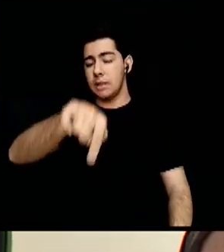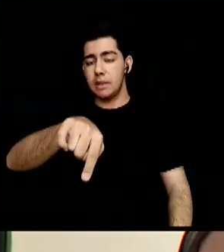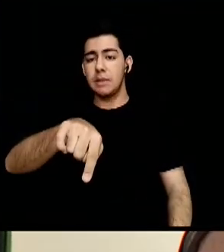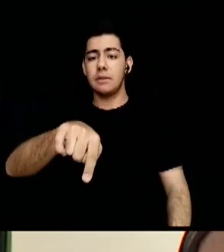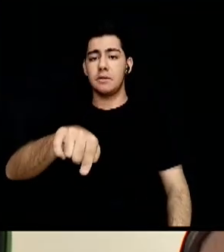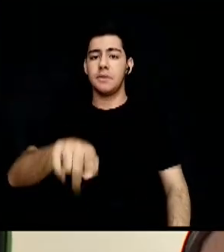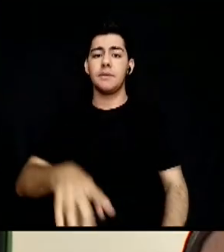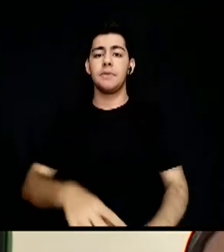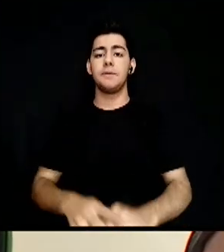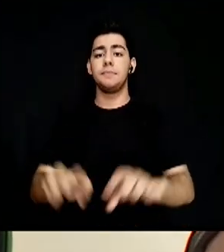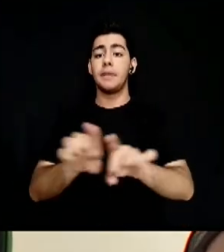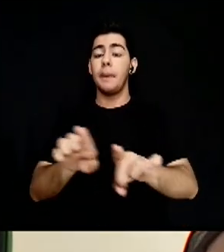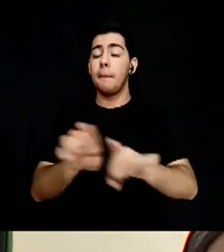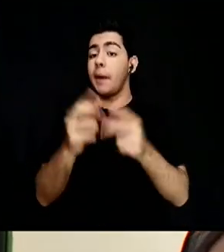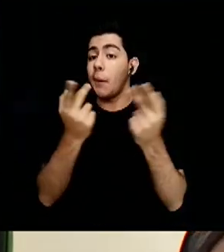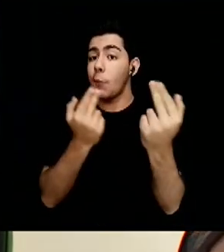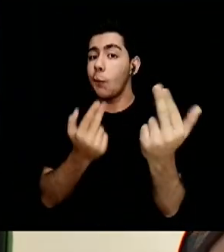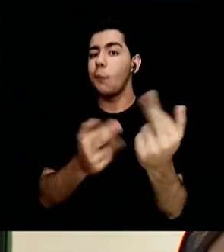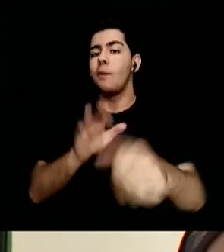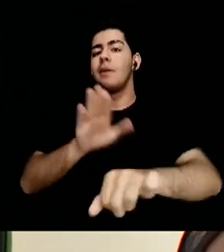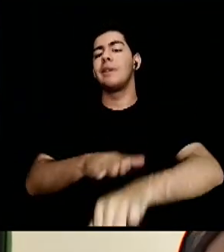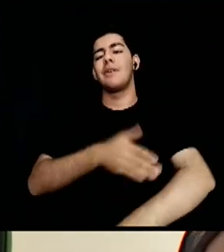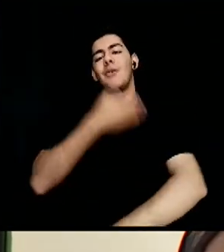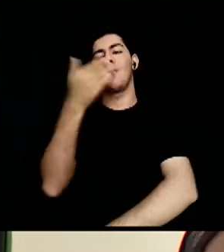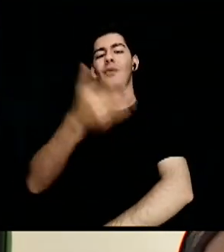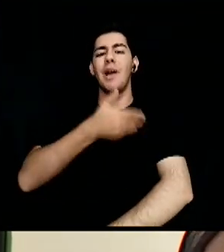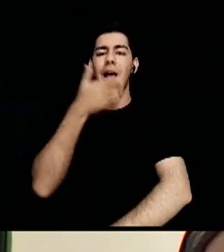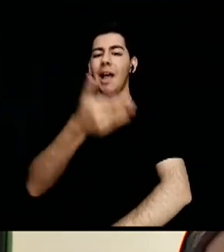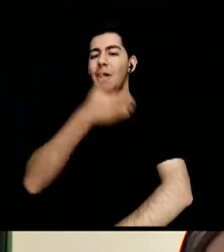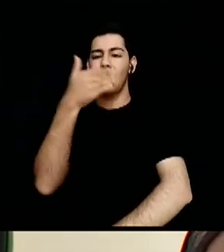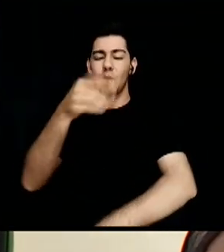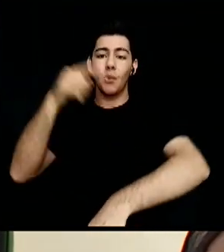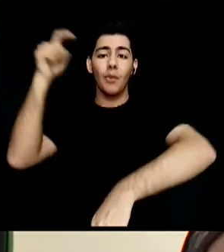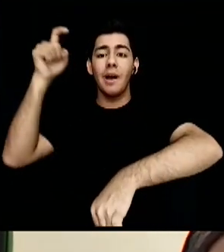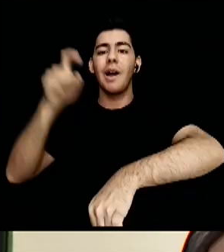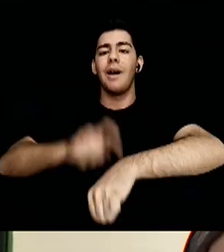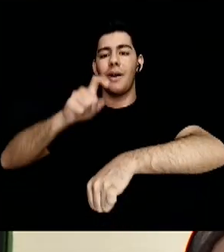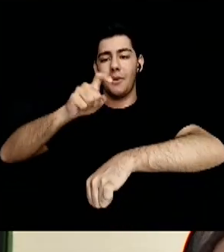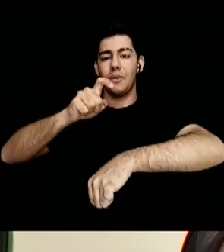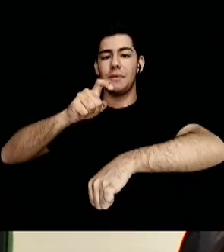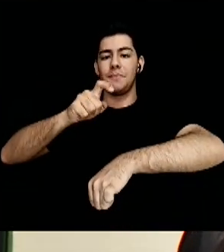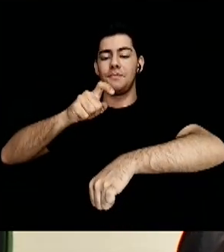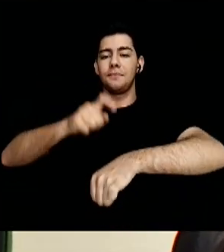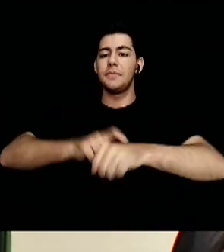Facilita bastante na hora da pintura, né?